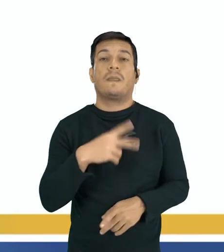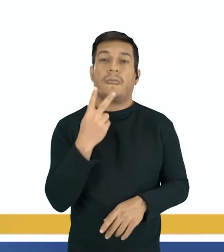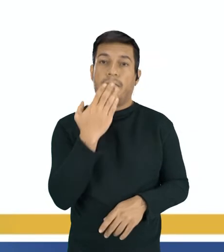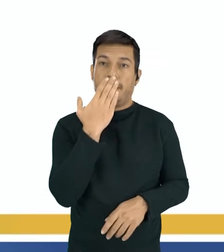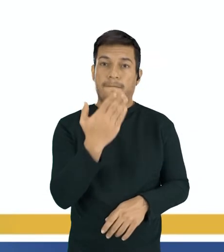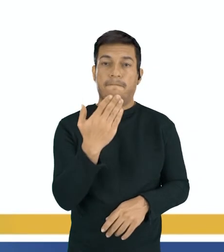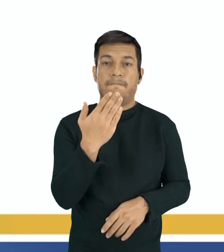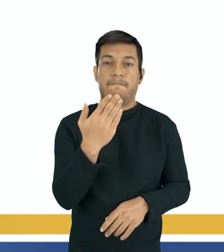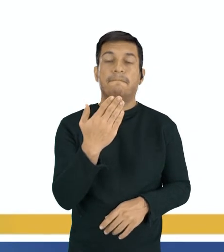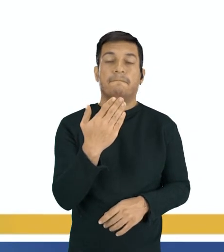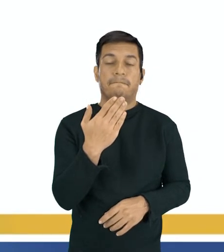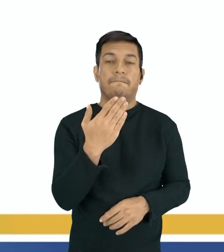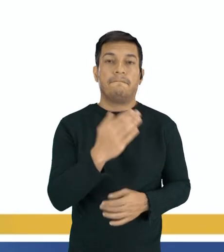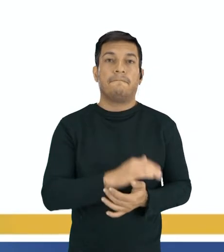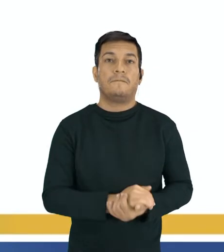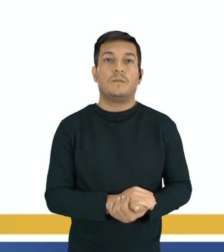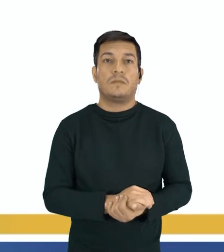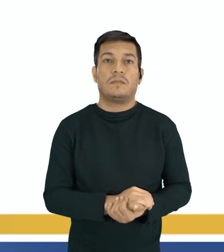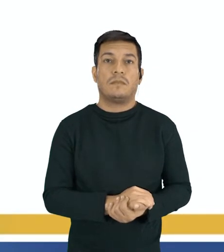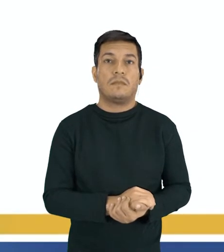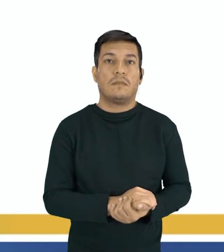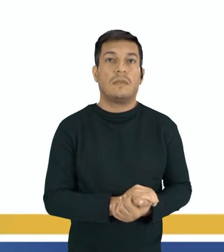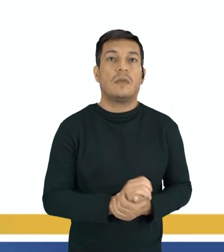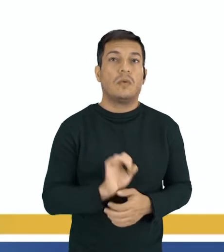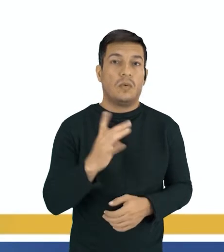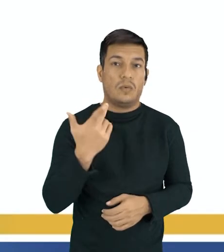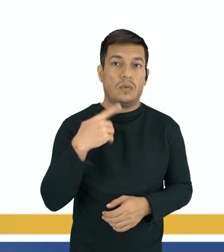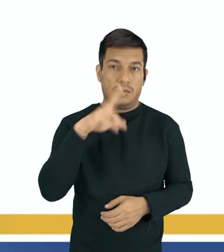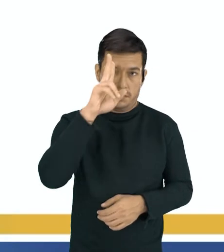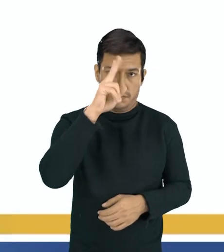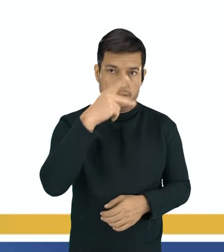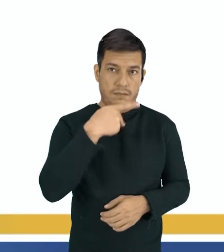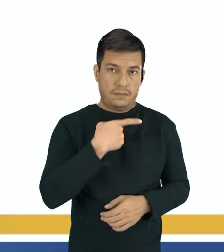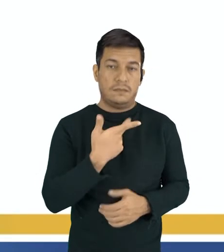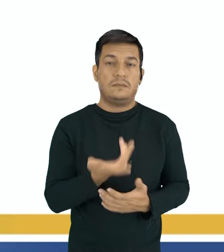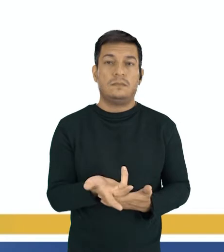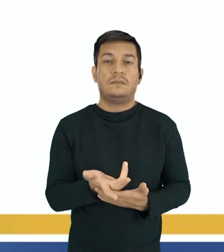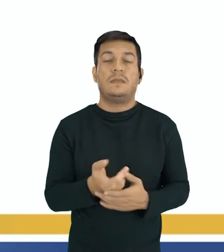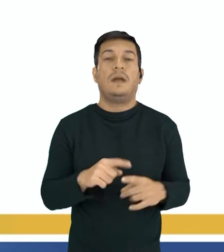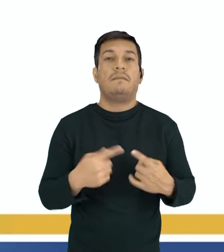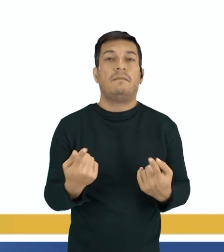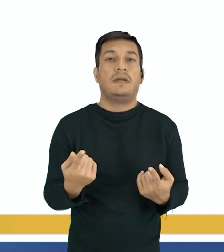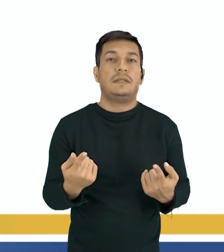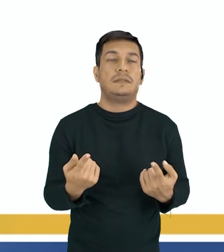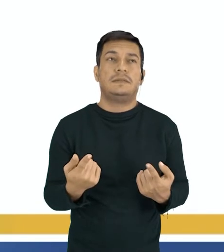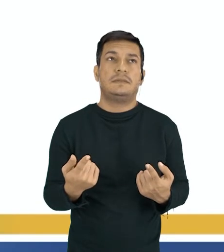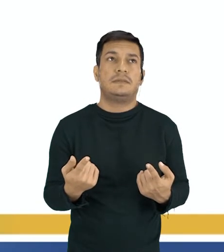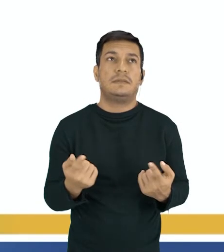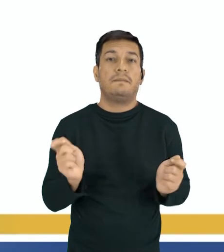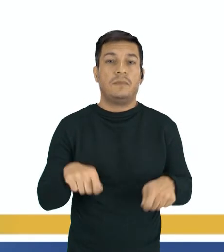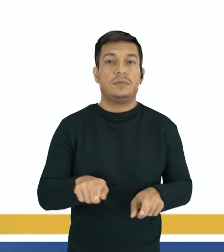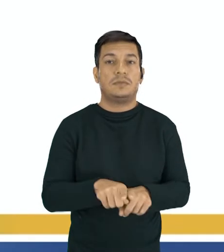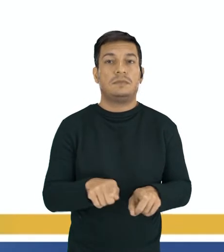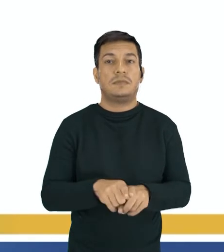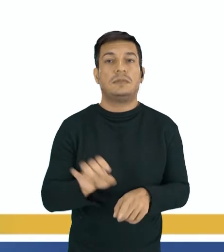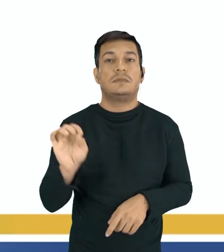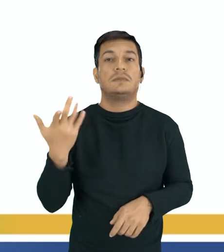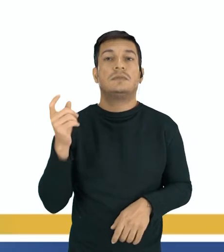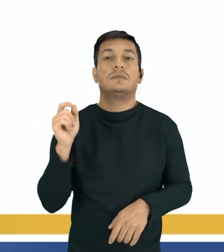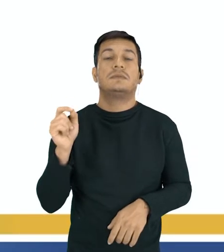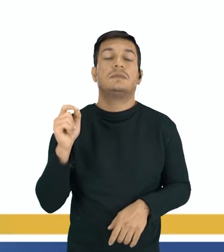tipos de gametas. Ocorre autofecundação? Ocorre, mas não necessariamente. Pode ocorrer